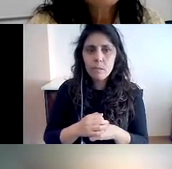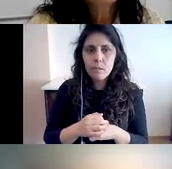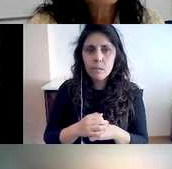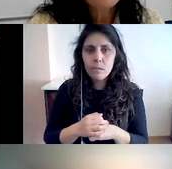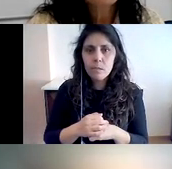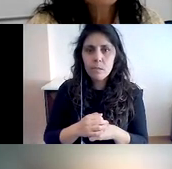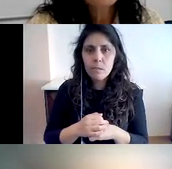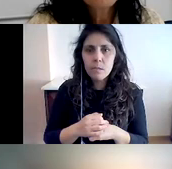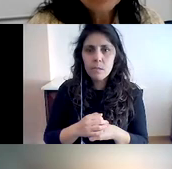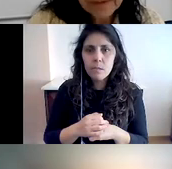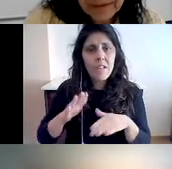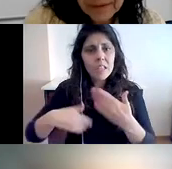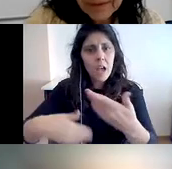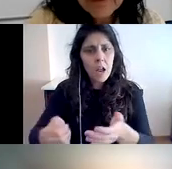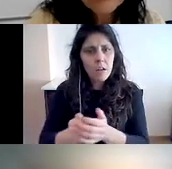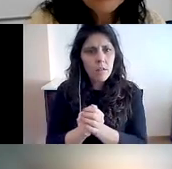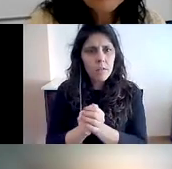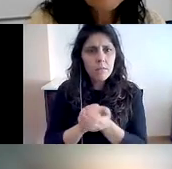Não, está a avançar.